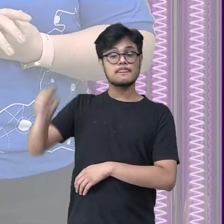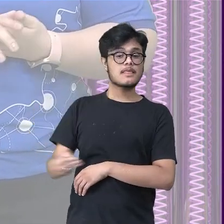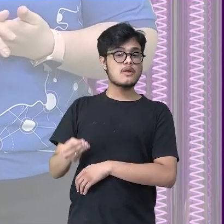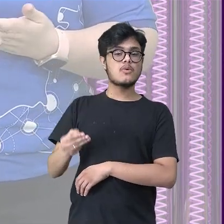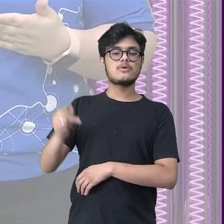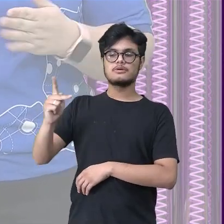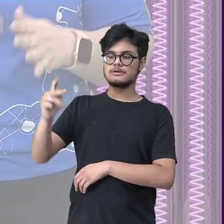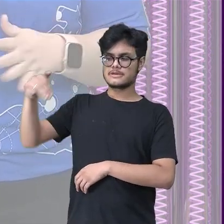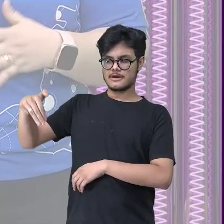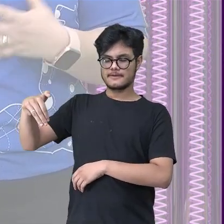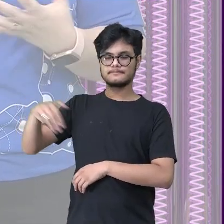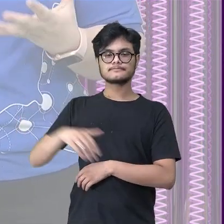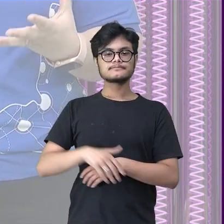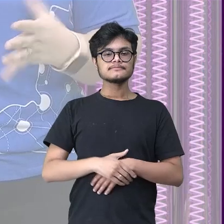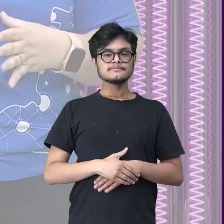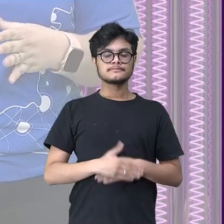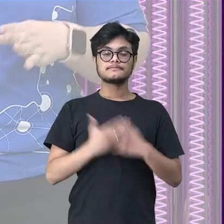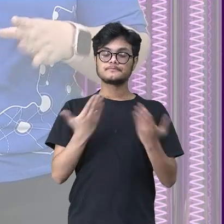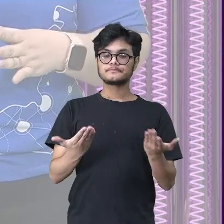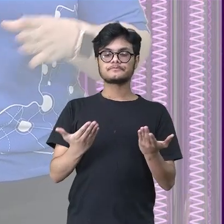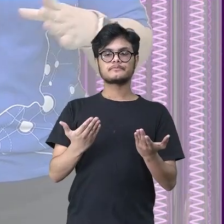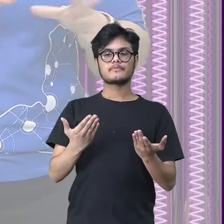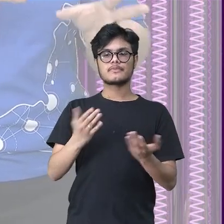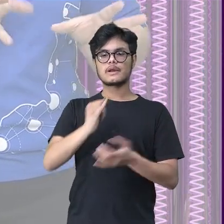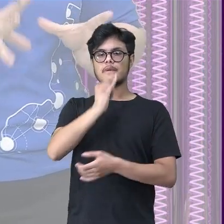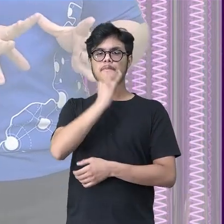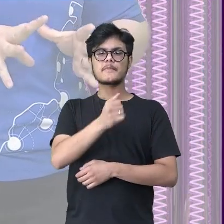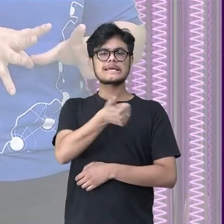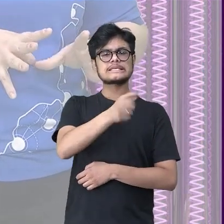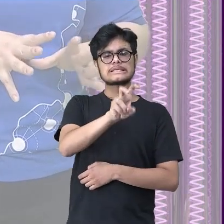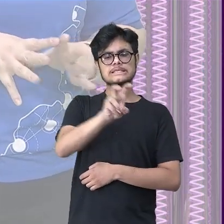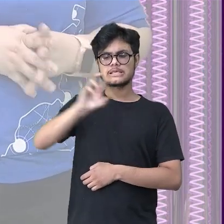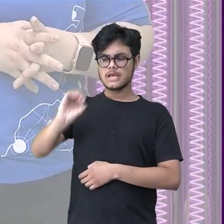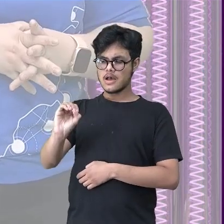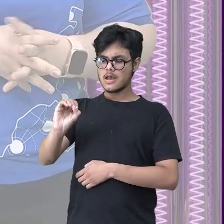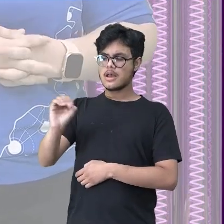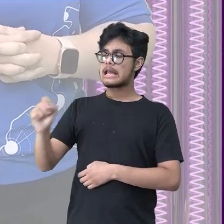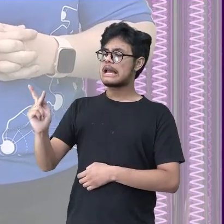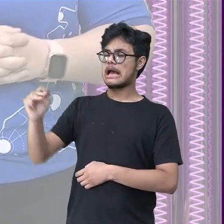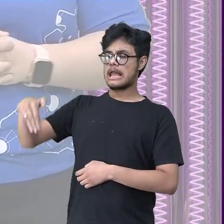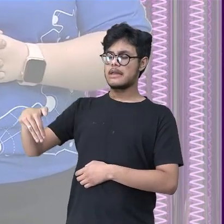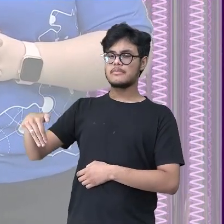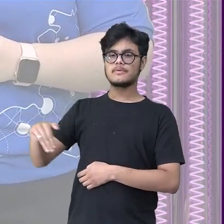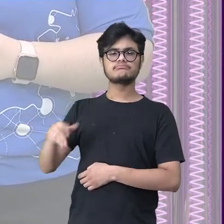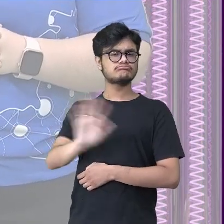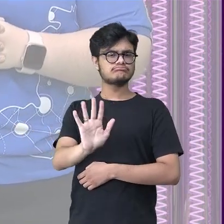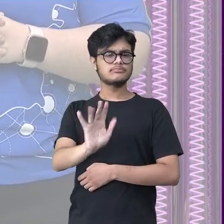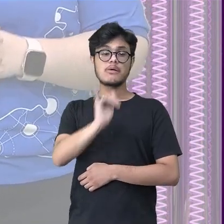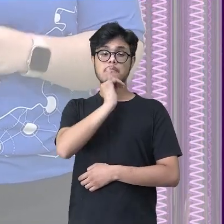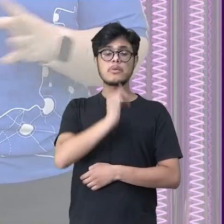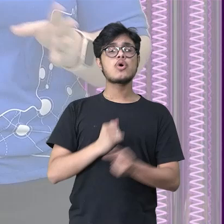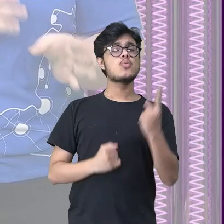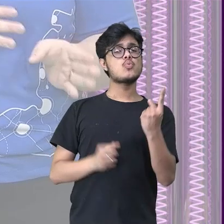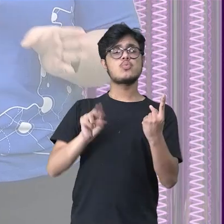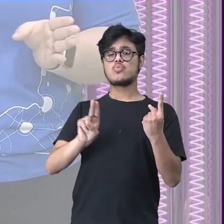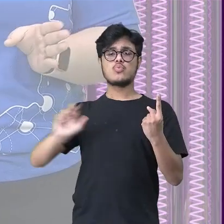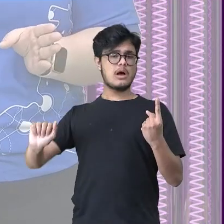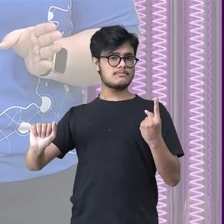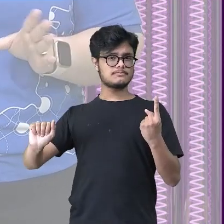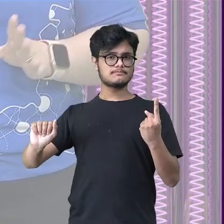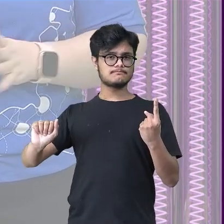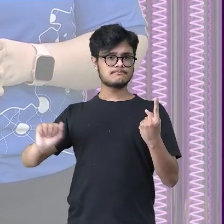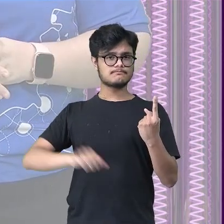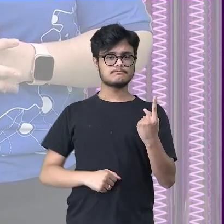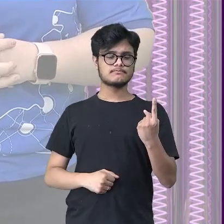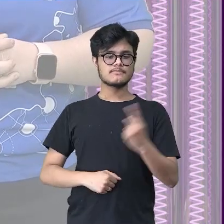Então vejam que ao invés de a gente falar 150 milhões de quilômetros, a gente pode falar que a distância da Terra e do